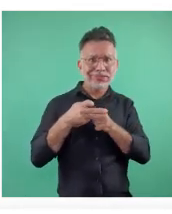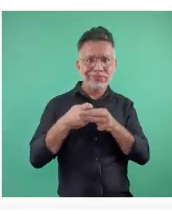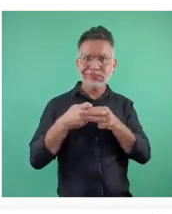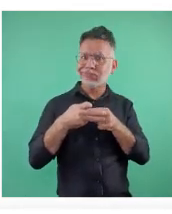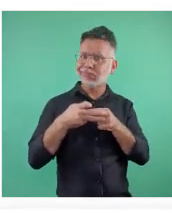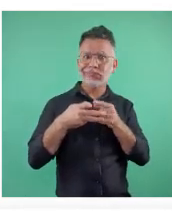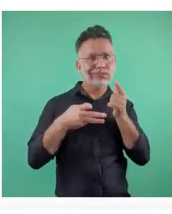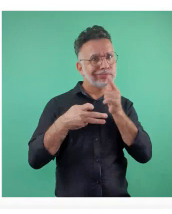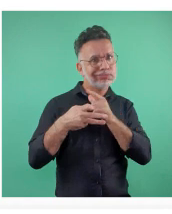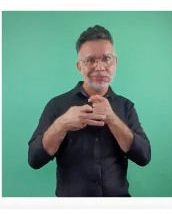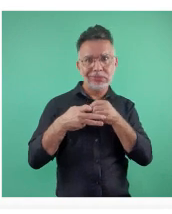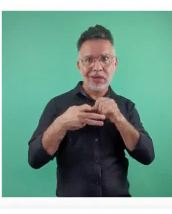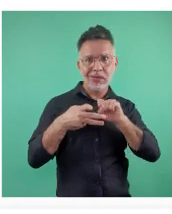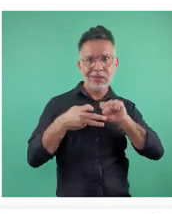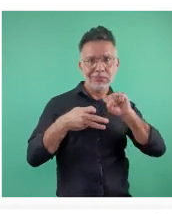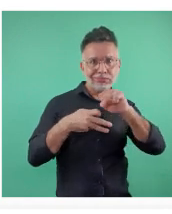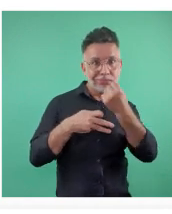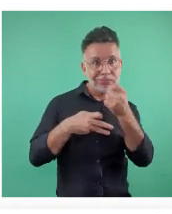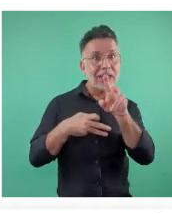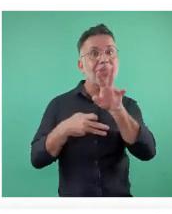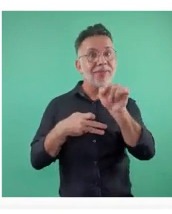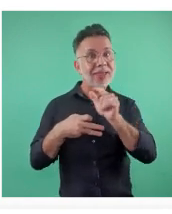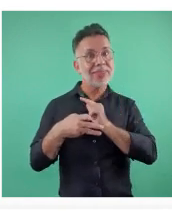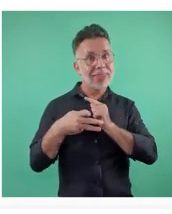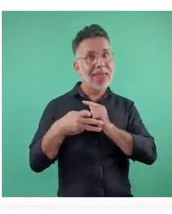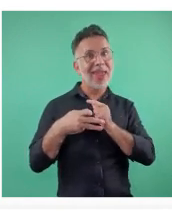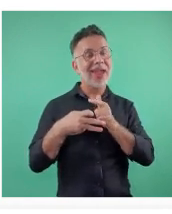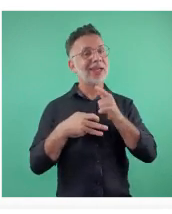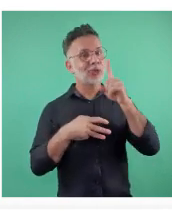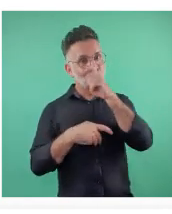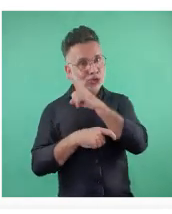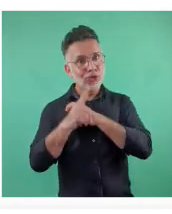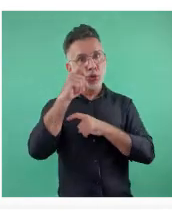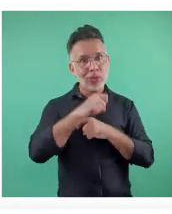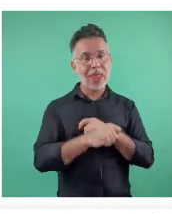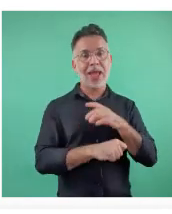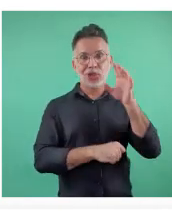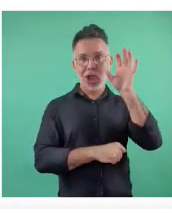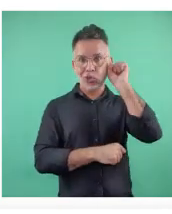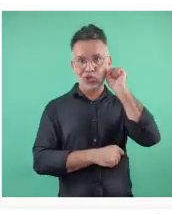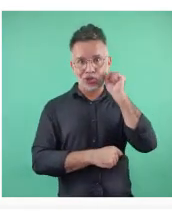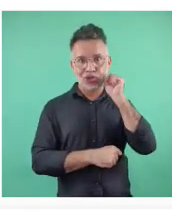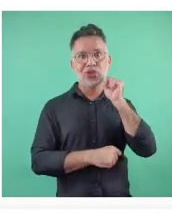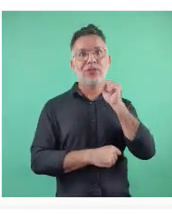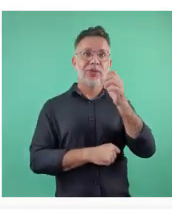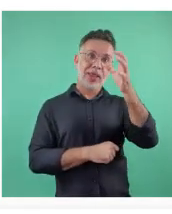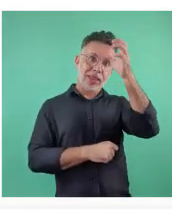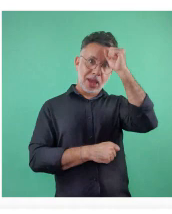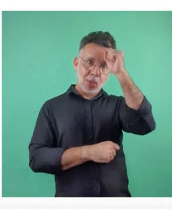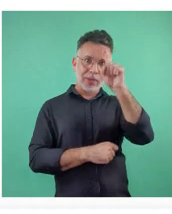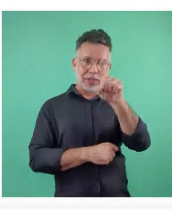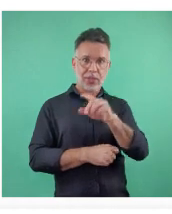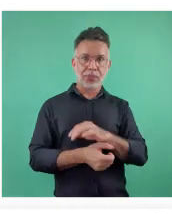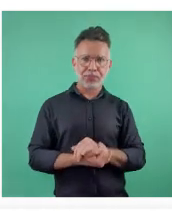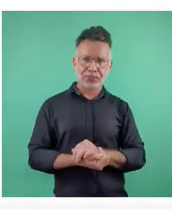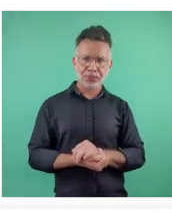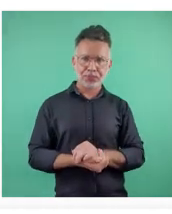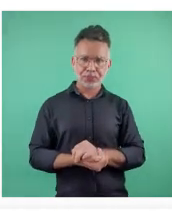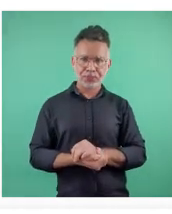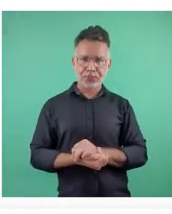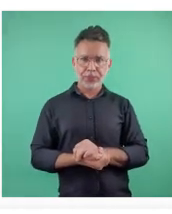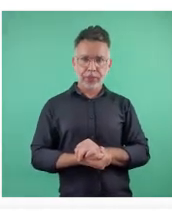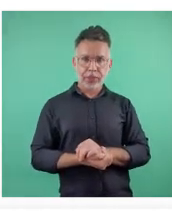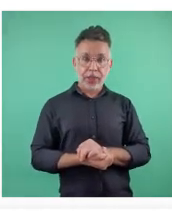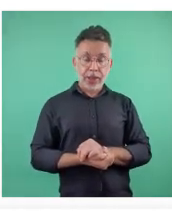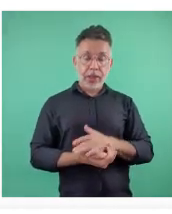fala satisfatória. Se uma dessas partes dessa engrenagem não funcionar bem, você vai ter algum tipo de